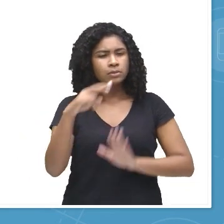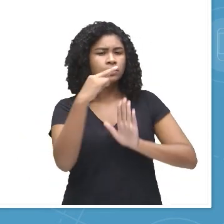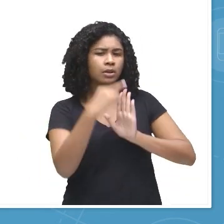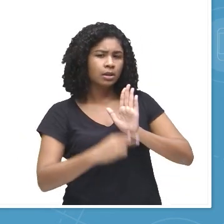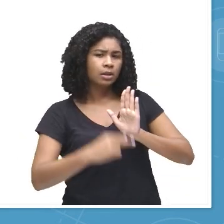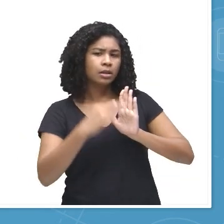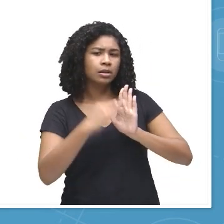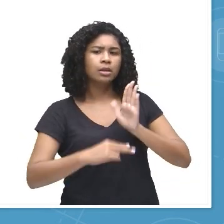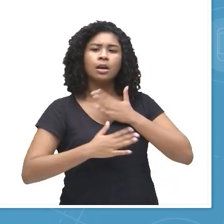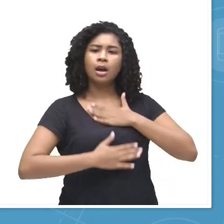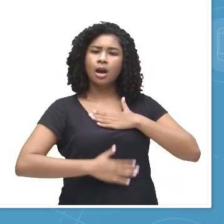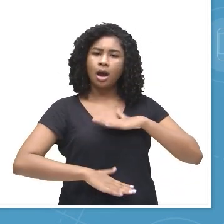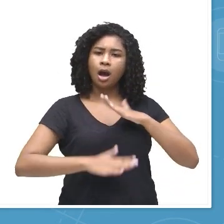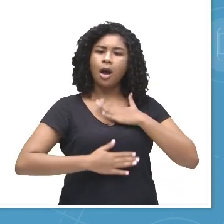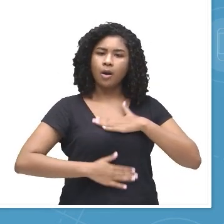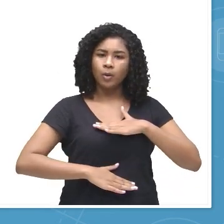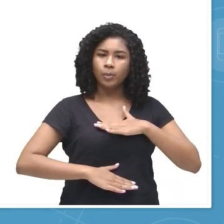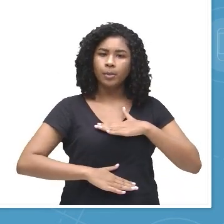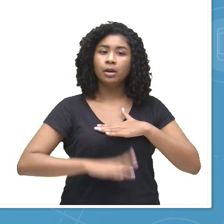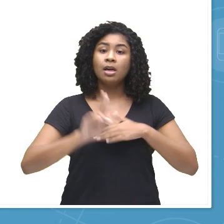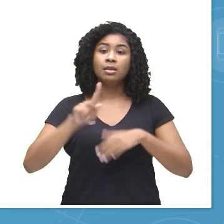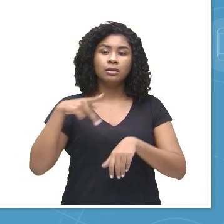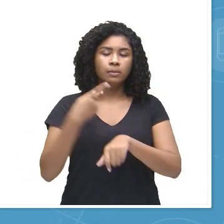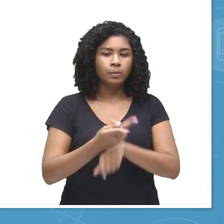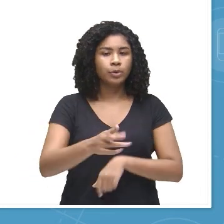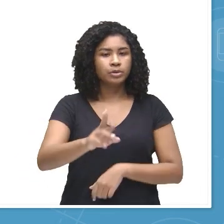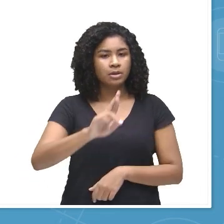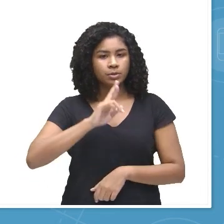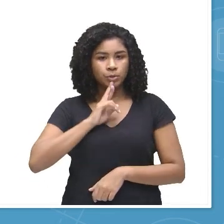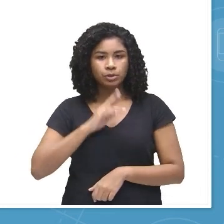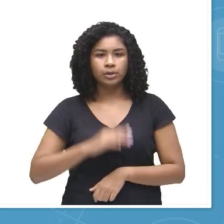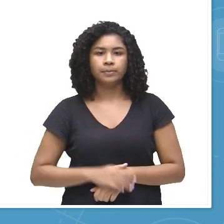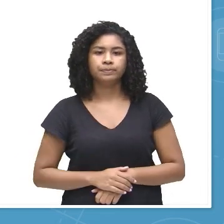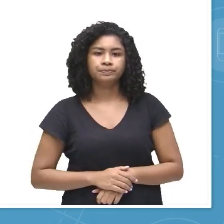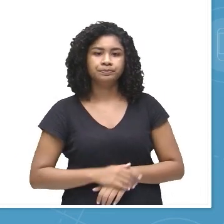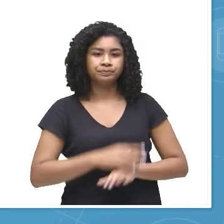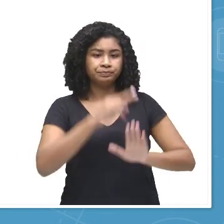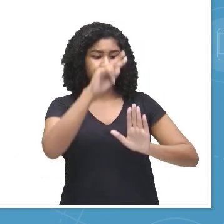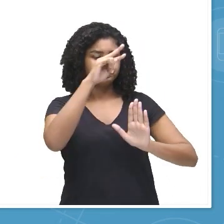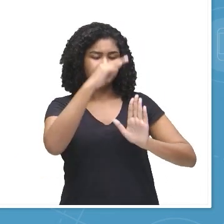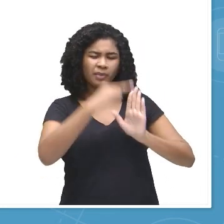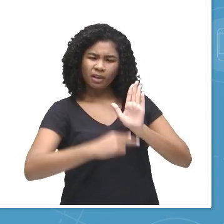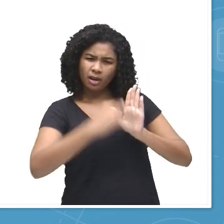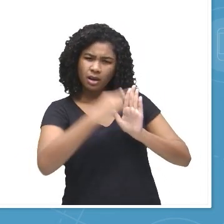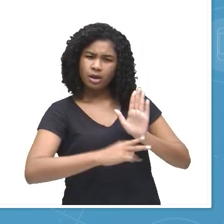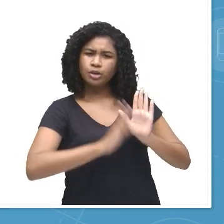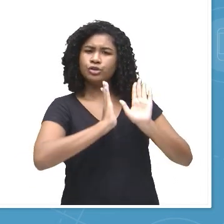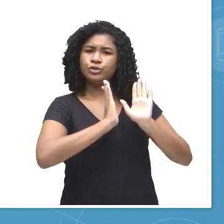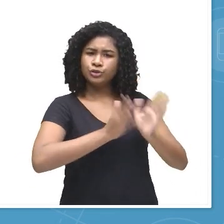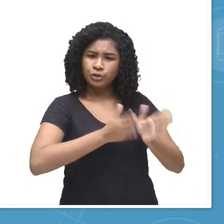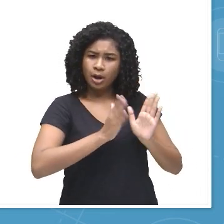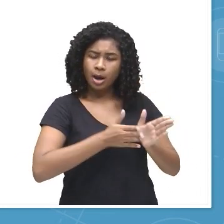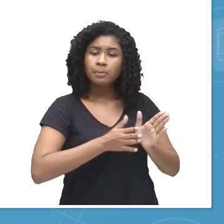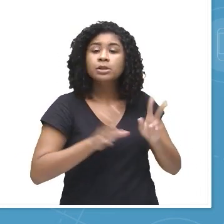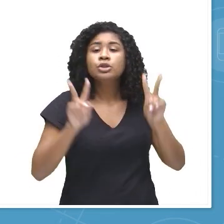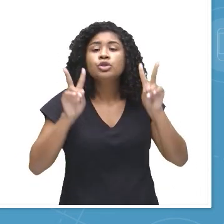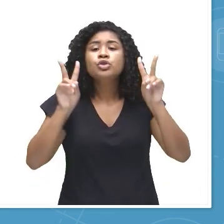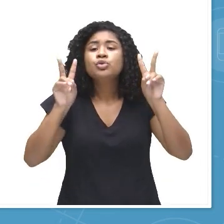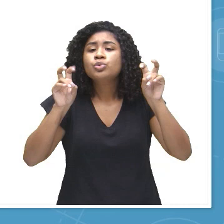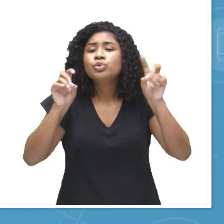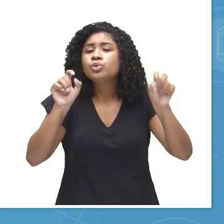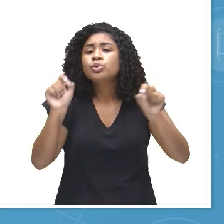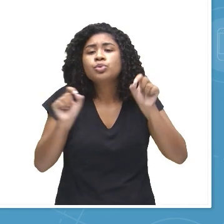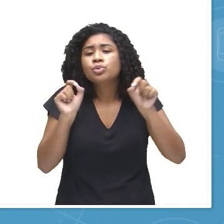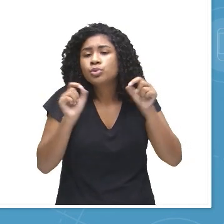E vamos ver o que ele está pedindo. De acordo com a leitura do texto, o mesmo trata-se. Então tem a letra A, B, C e